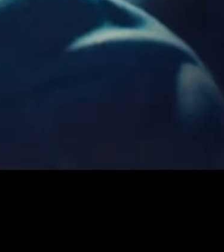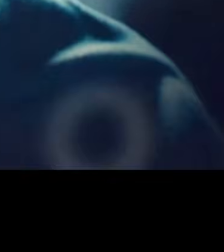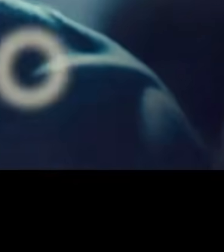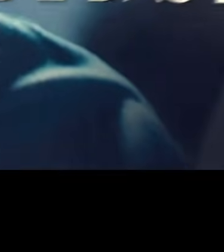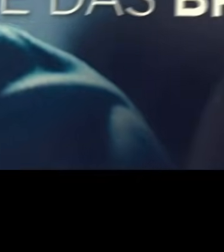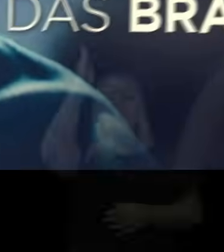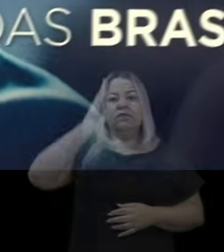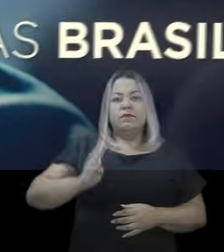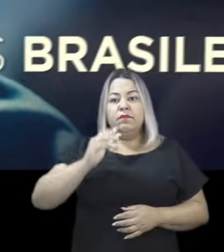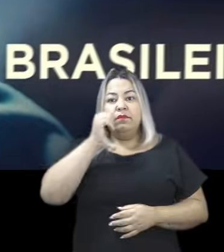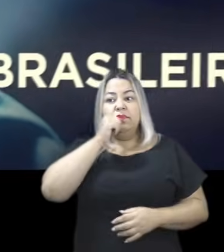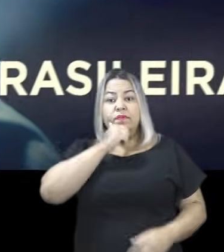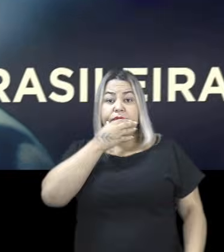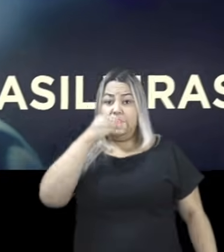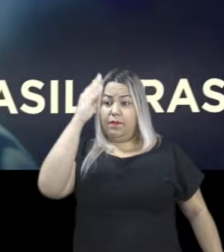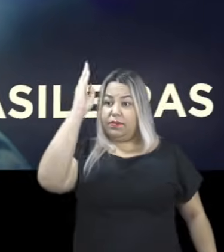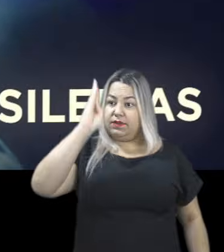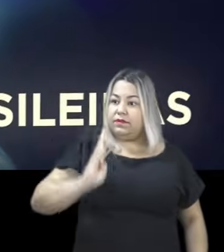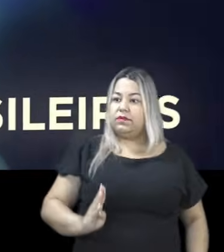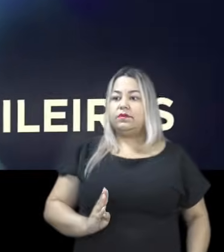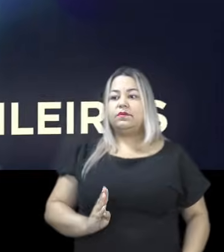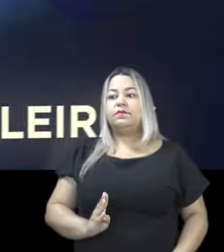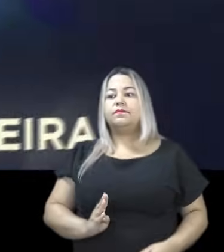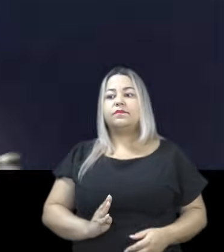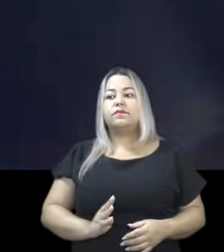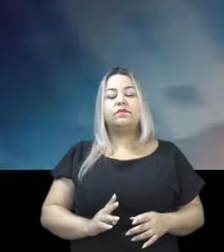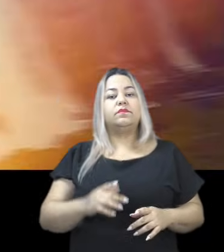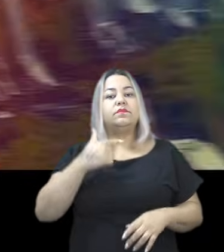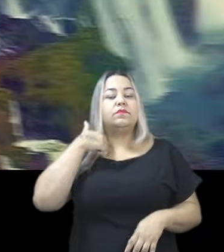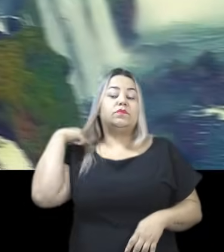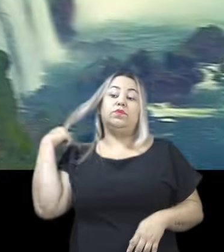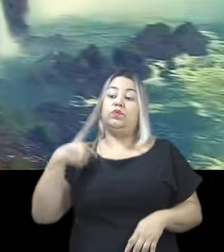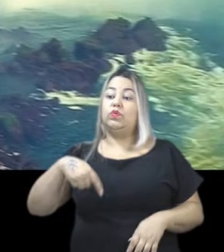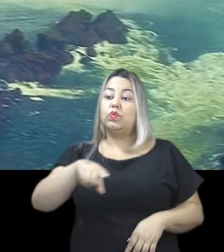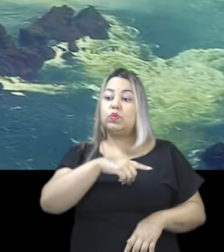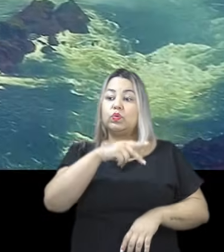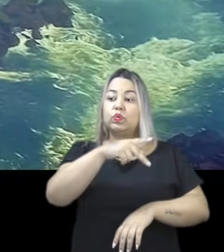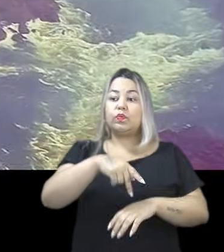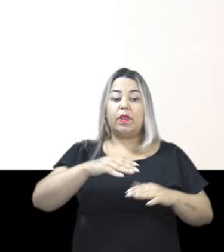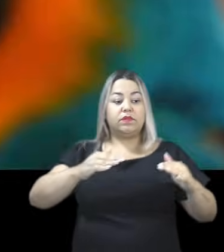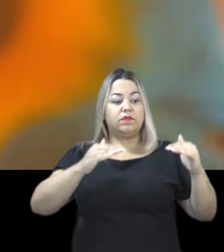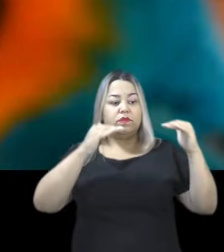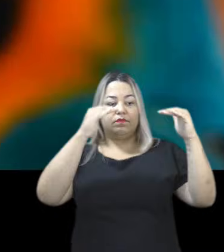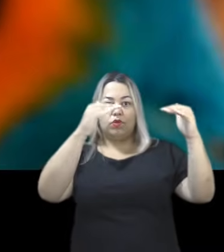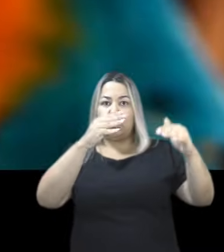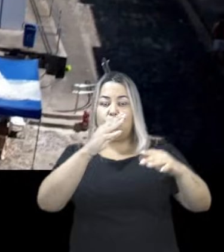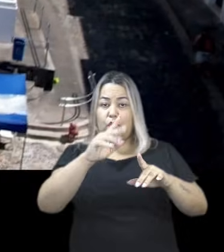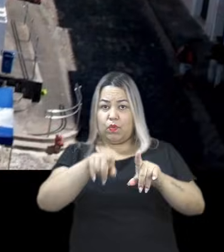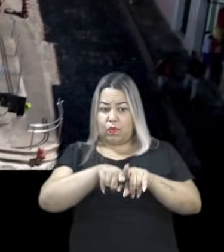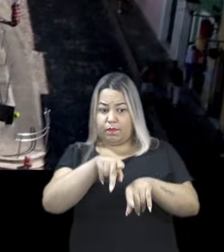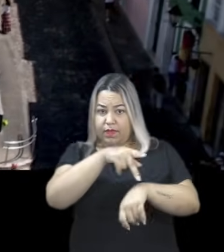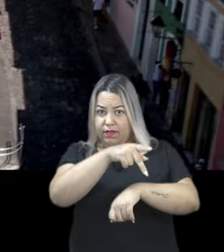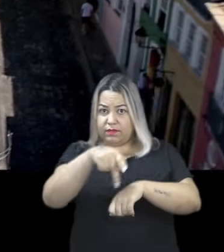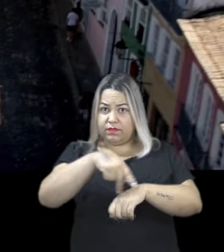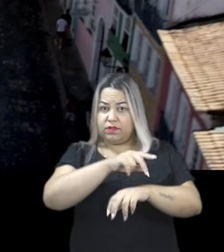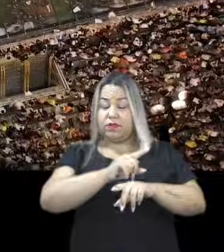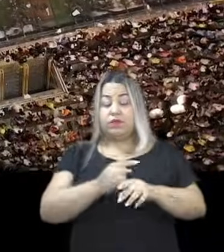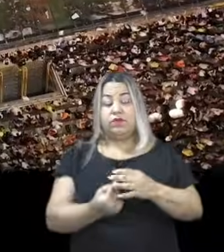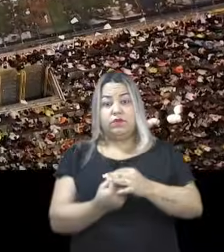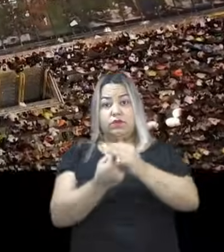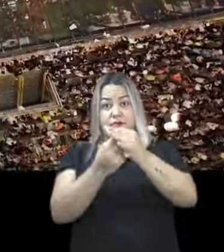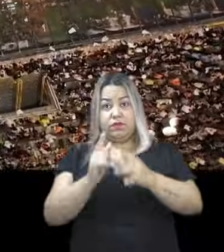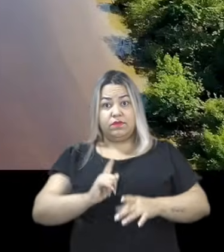O Brasil é dos brasileiros e das brasileiras. Nosso país é soberano, um país único que tem